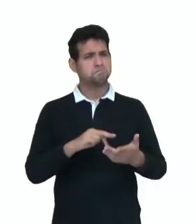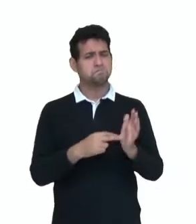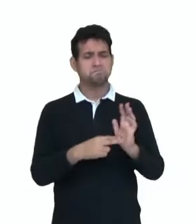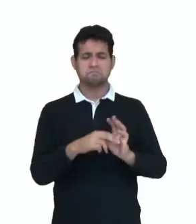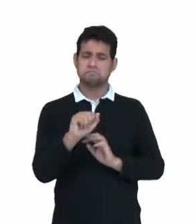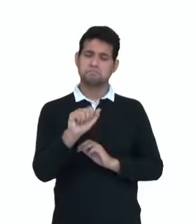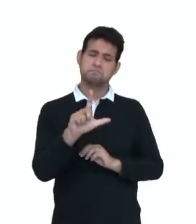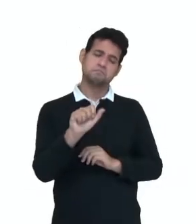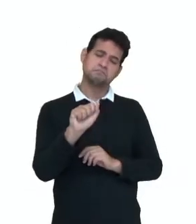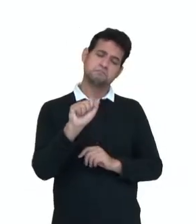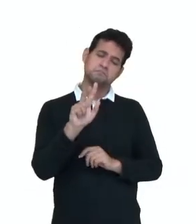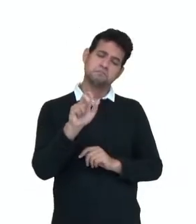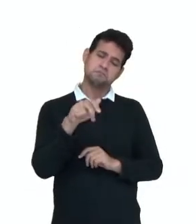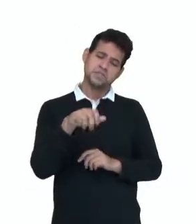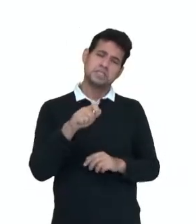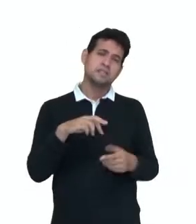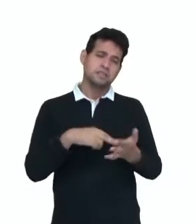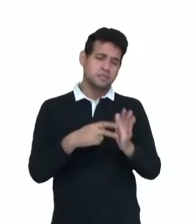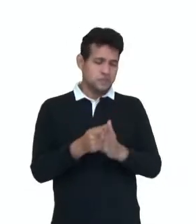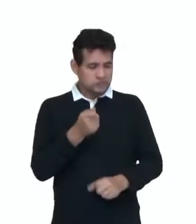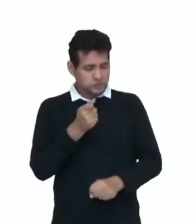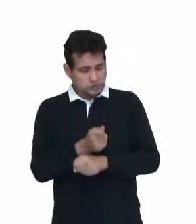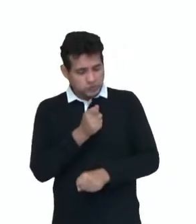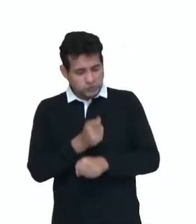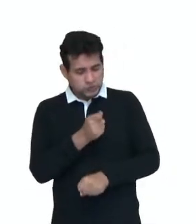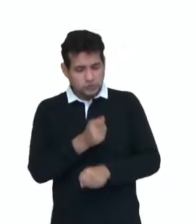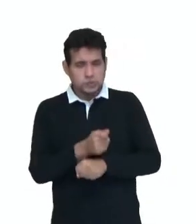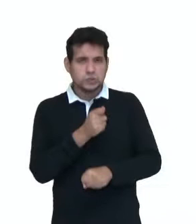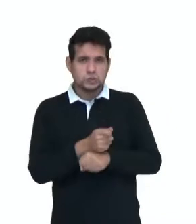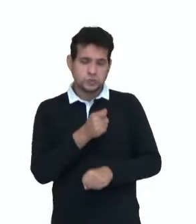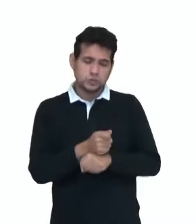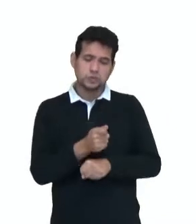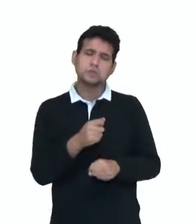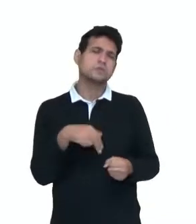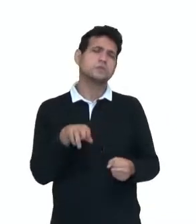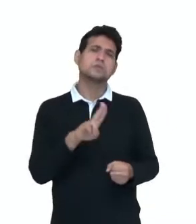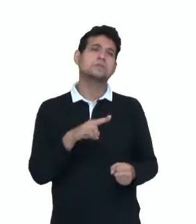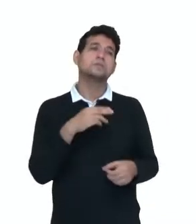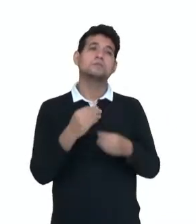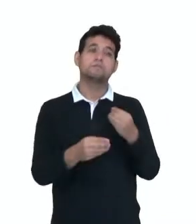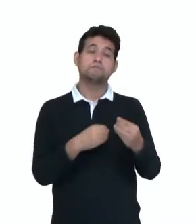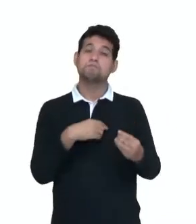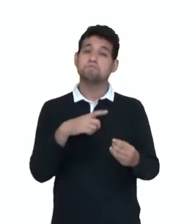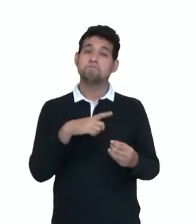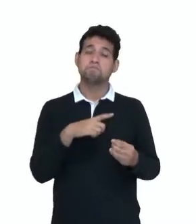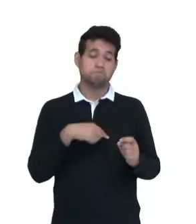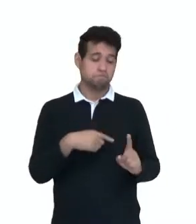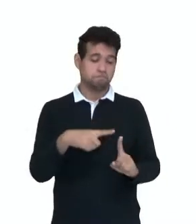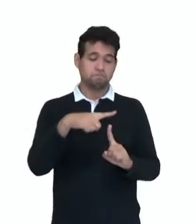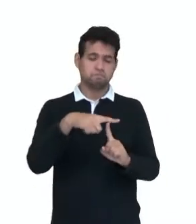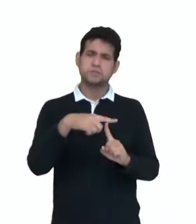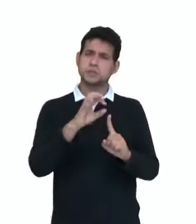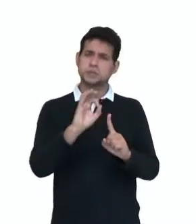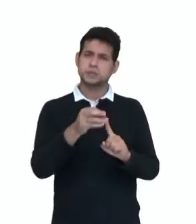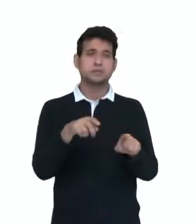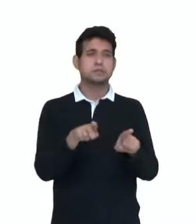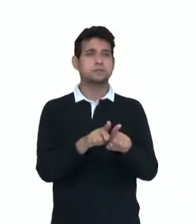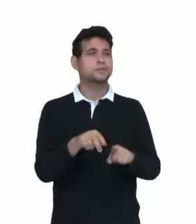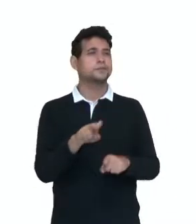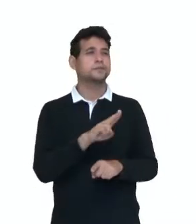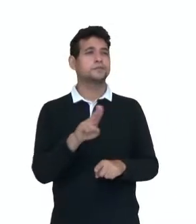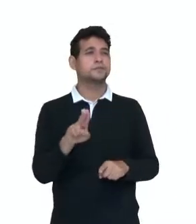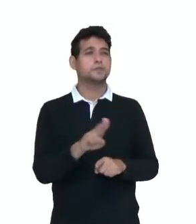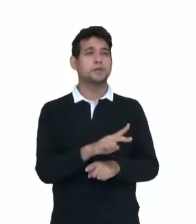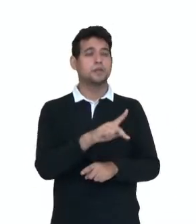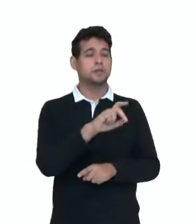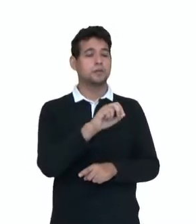É um objeto rígido. Ele é utilizado, né, com um ponto fixo adequado, que também é chamado do que? De